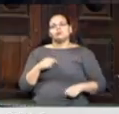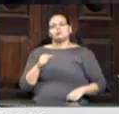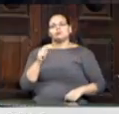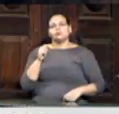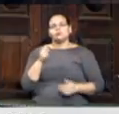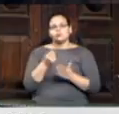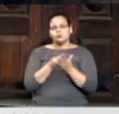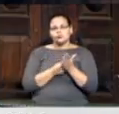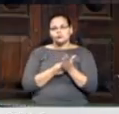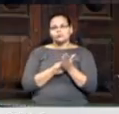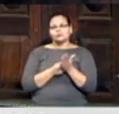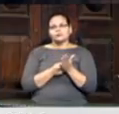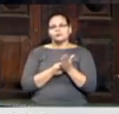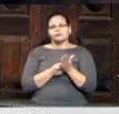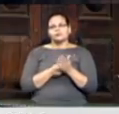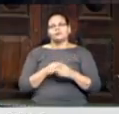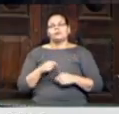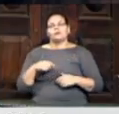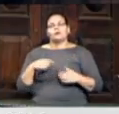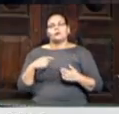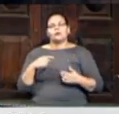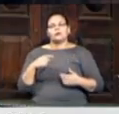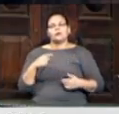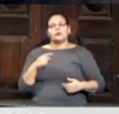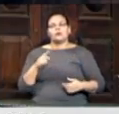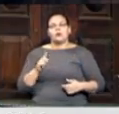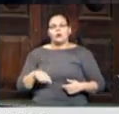erudita, curador da Bienal de São Paulo,